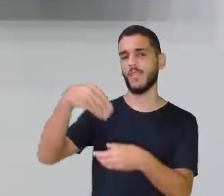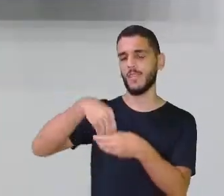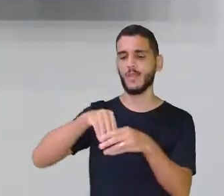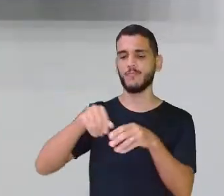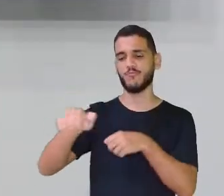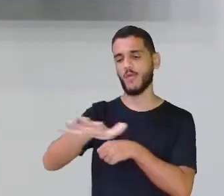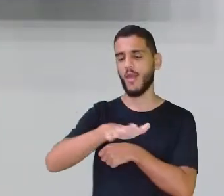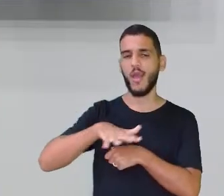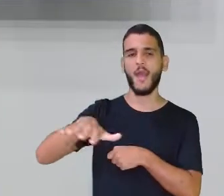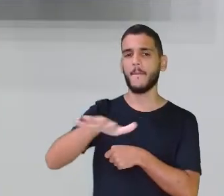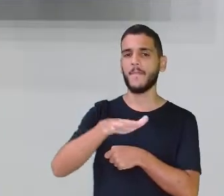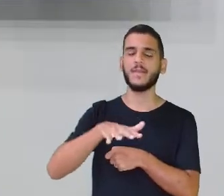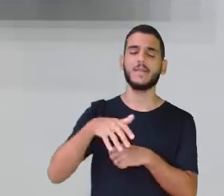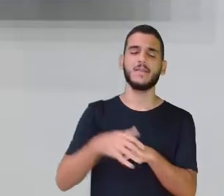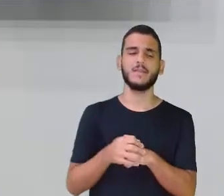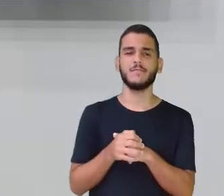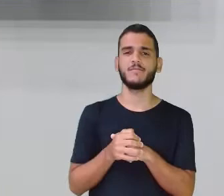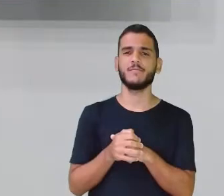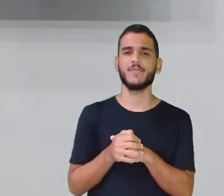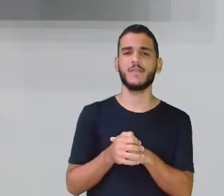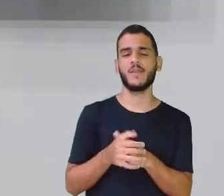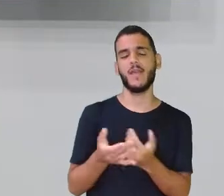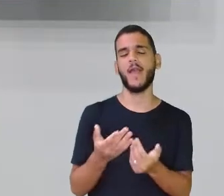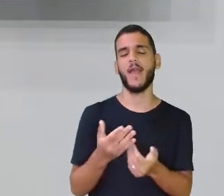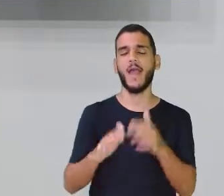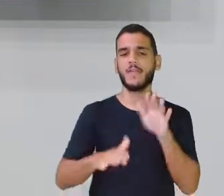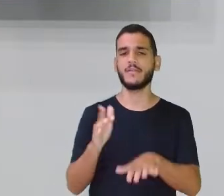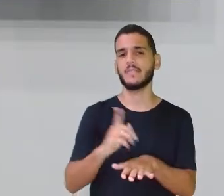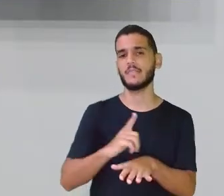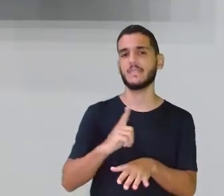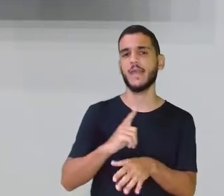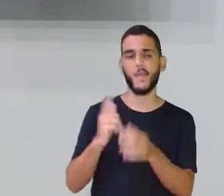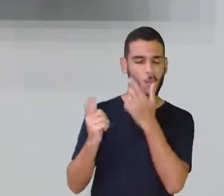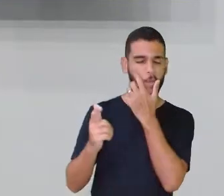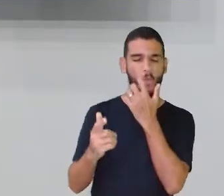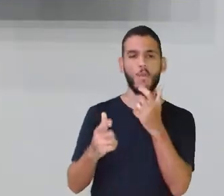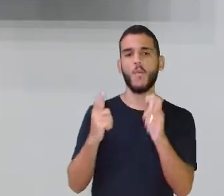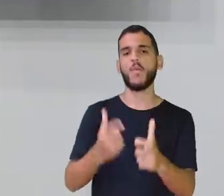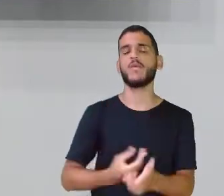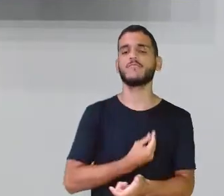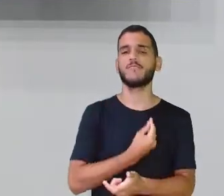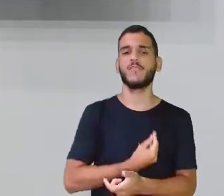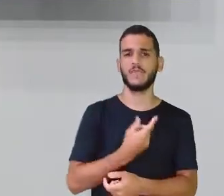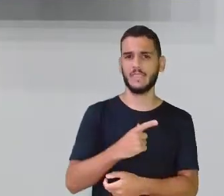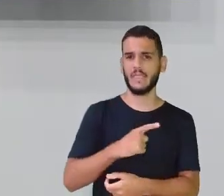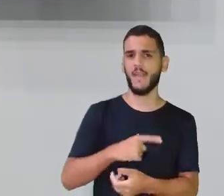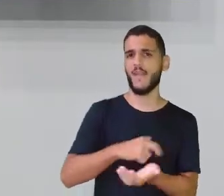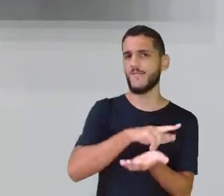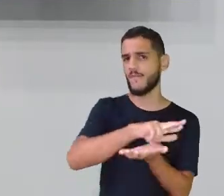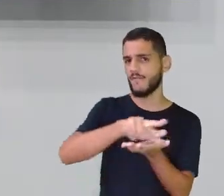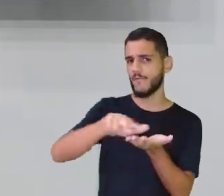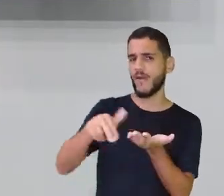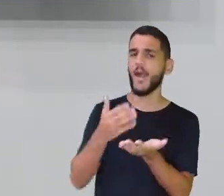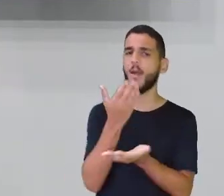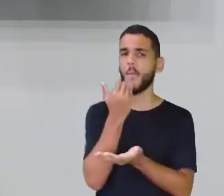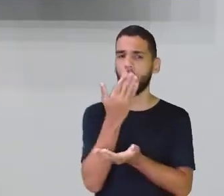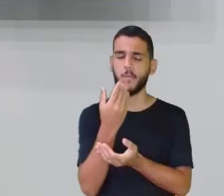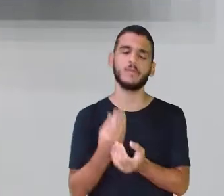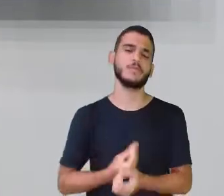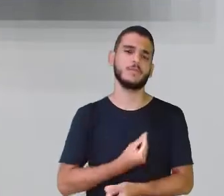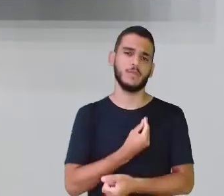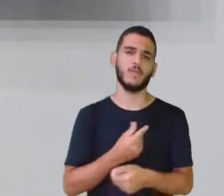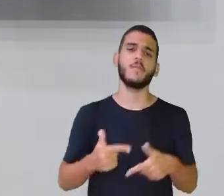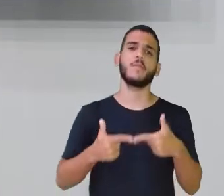local, que é um determinado local que tem abundância do alimento que ele precisa para sobreviver. Porque nenhum ser